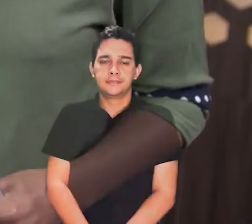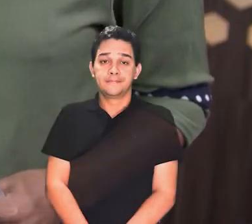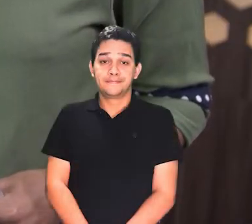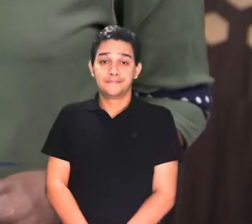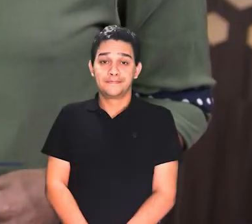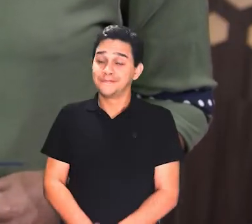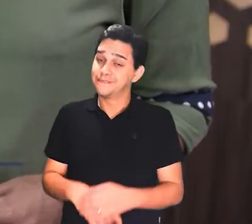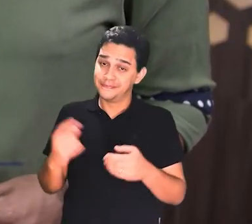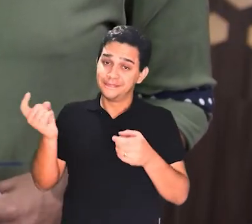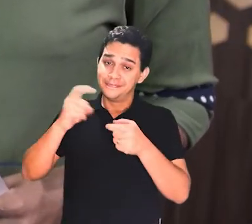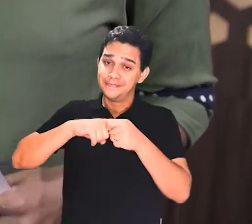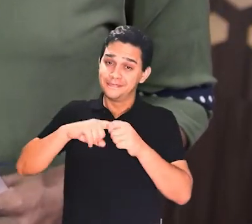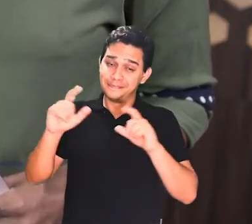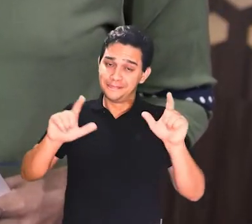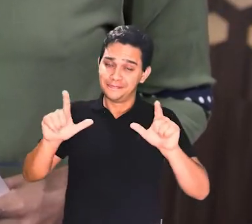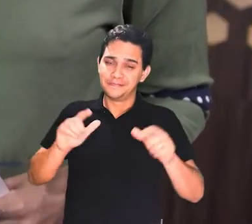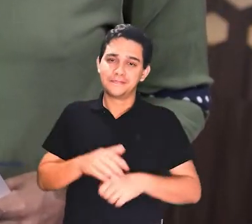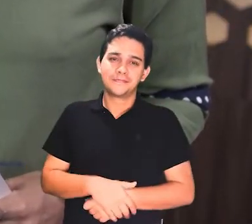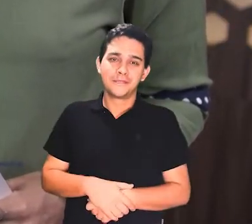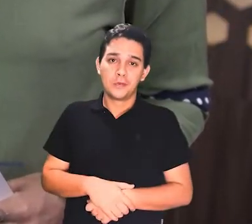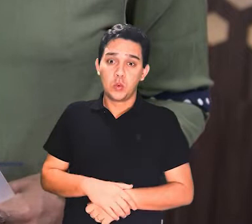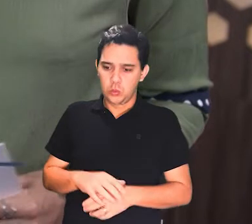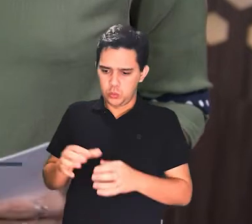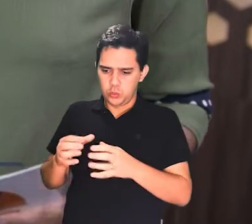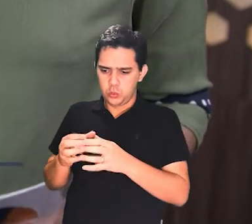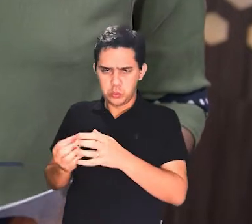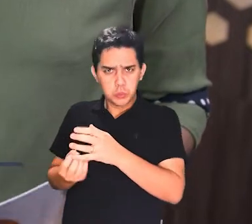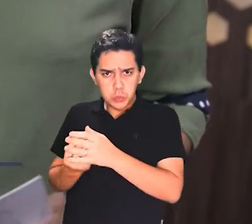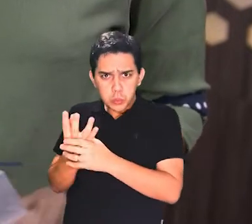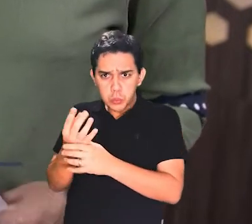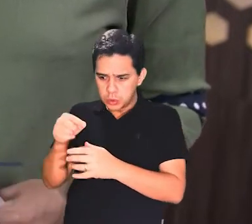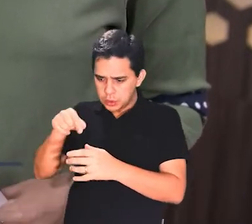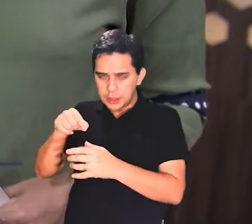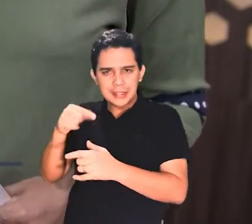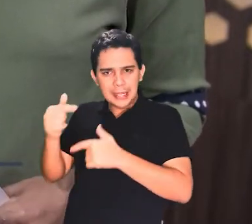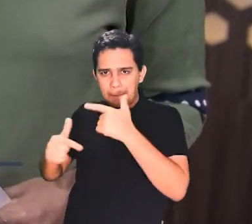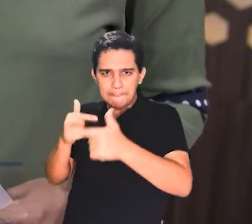Estamos de volta. A força-tarefa criada pela Resolução GPGJ nº